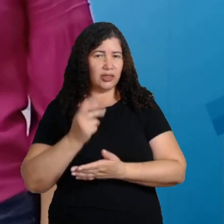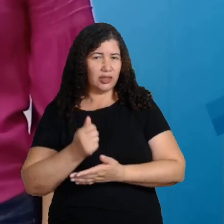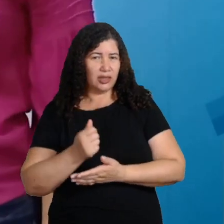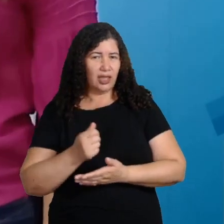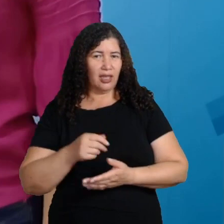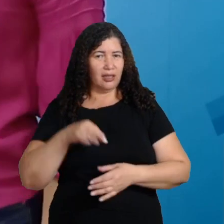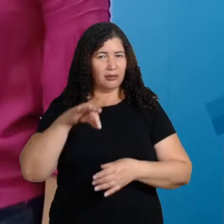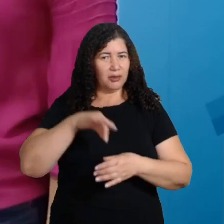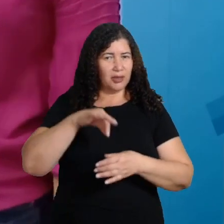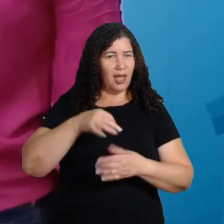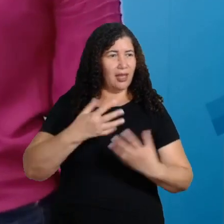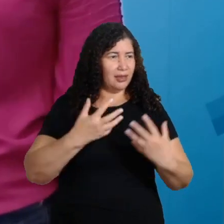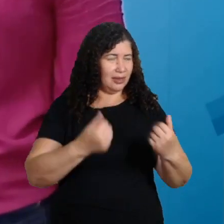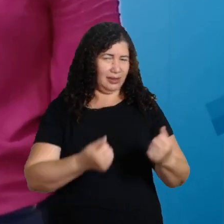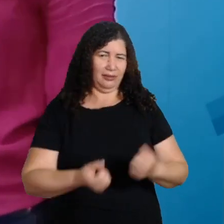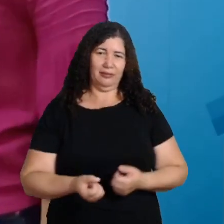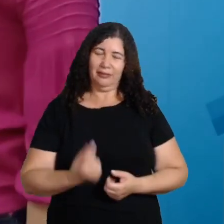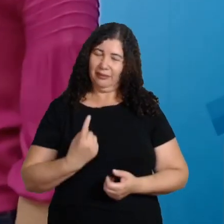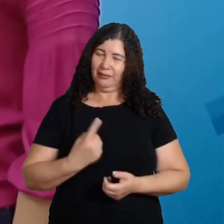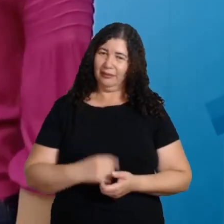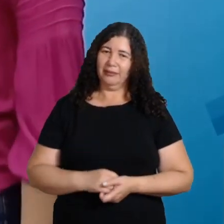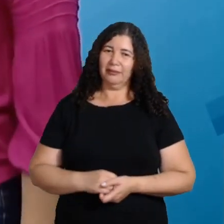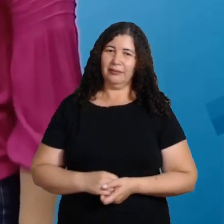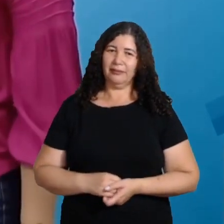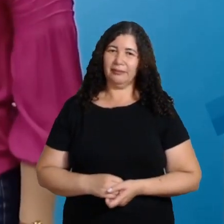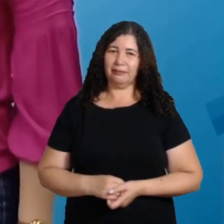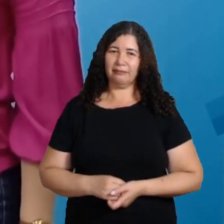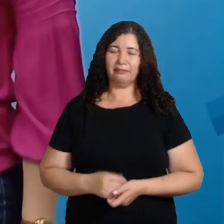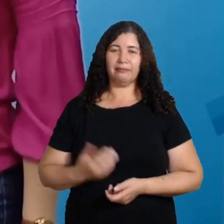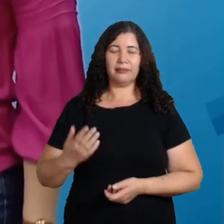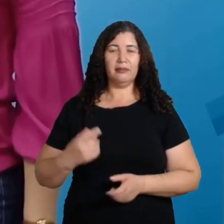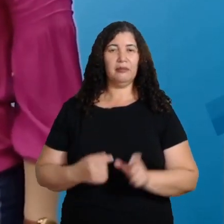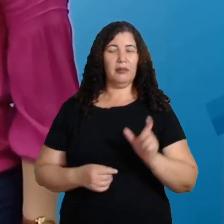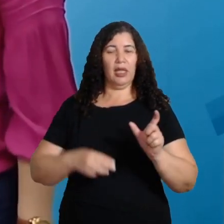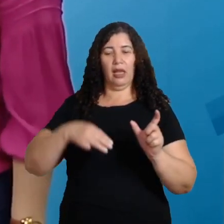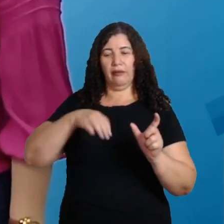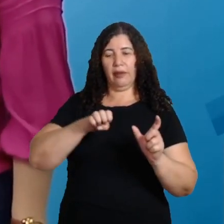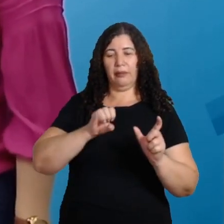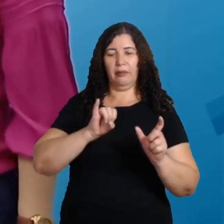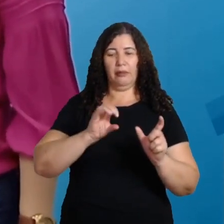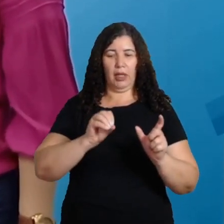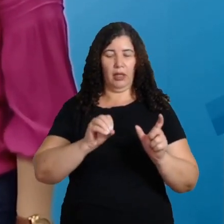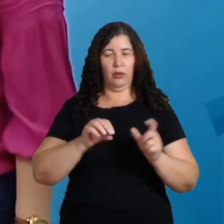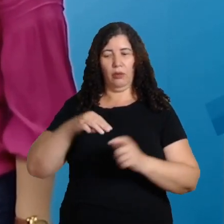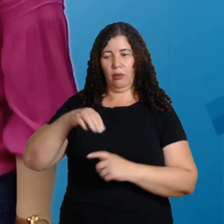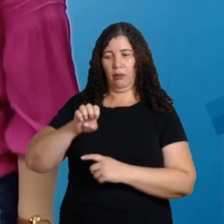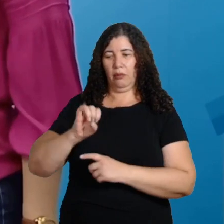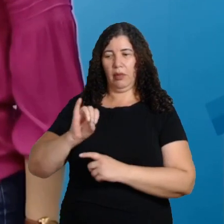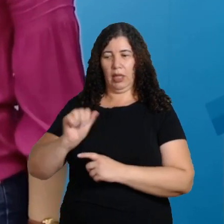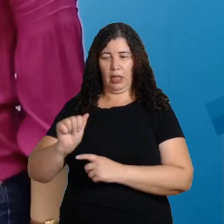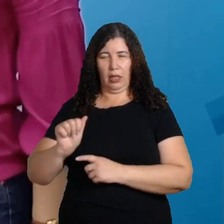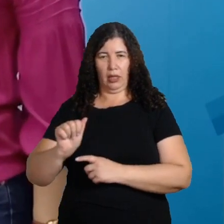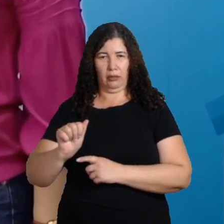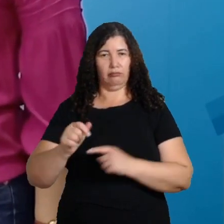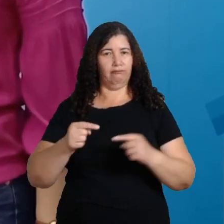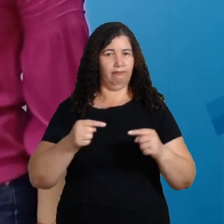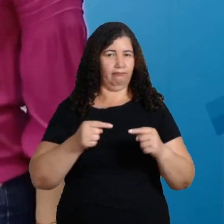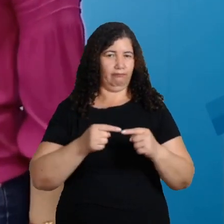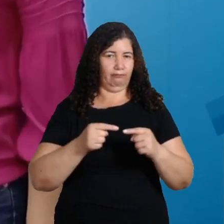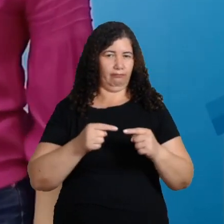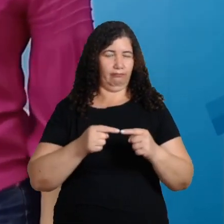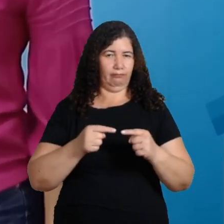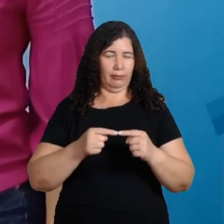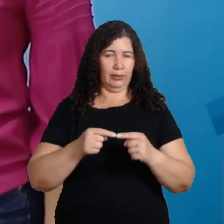Não é? O que eu quero explorar aqui? As palavras meio e meia. A